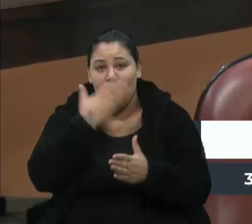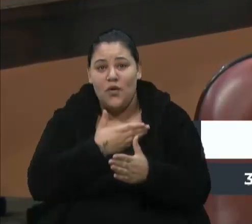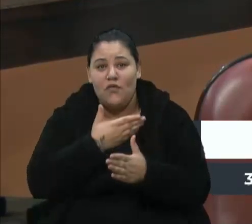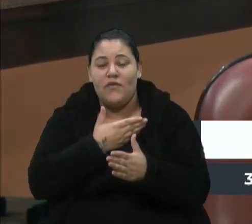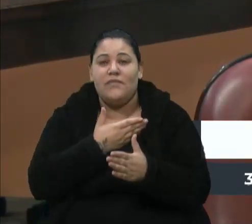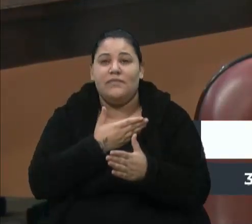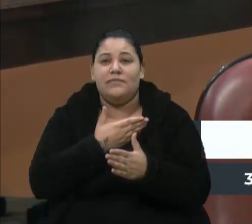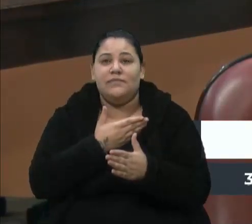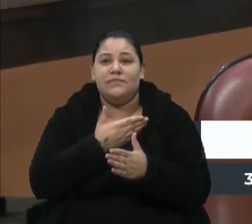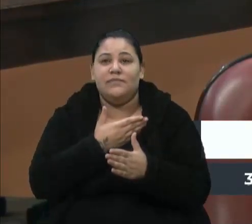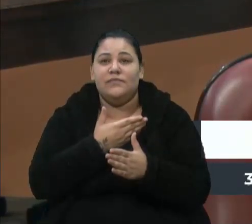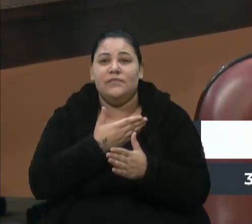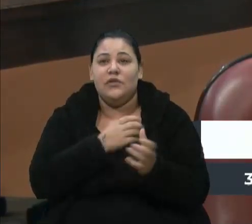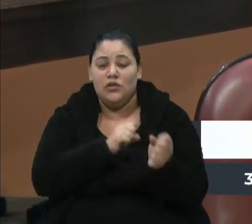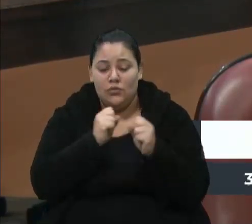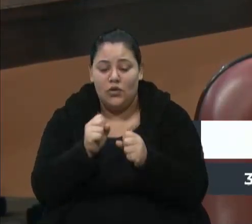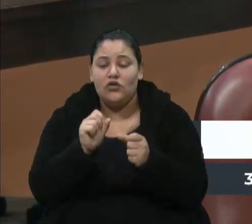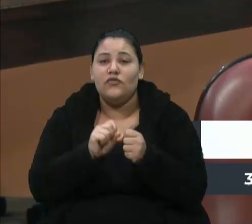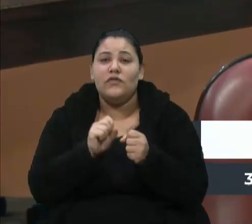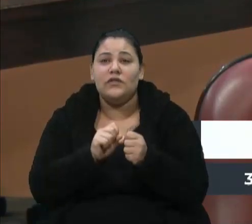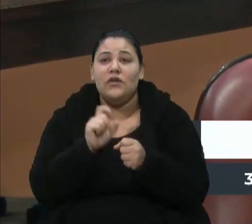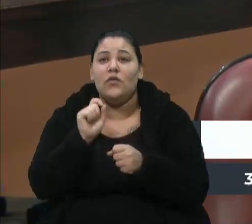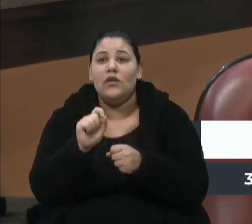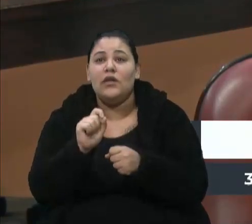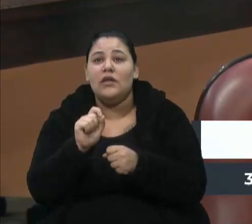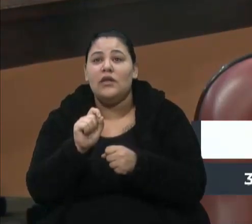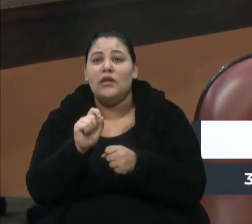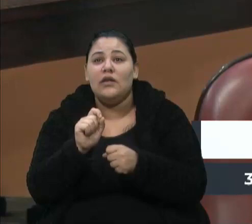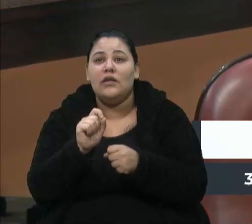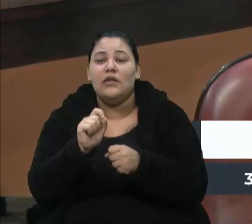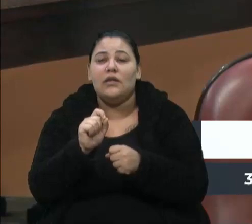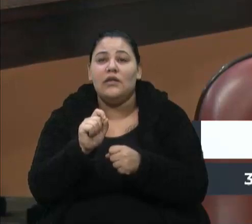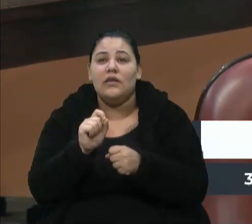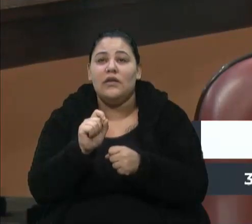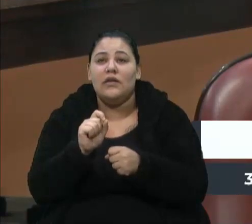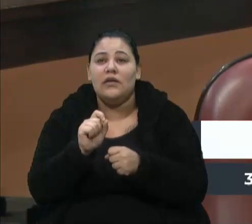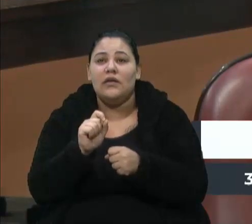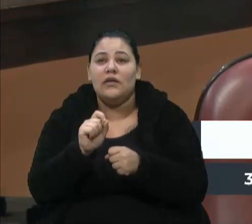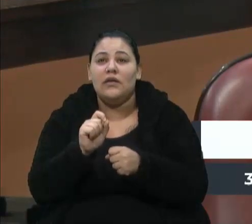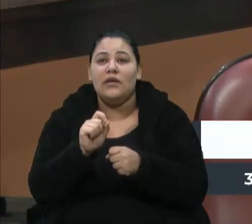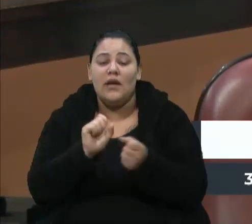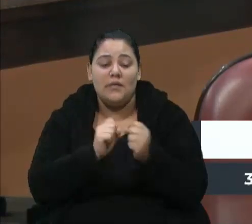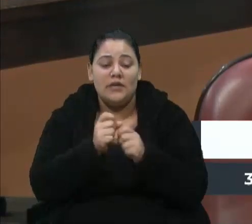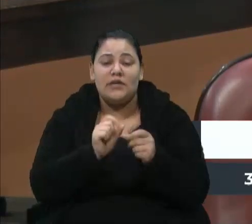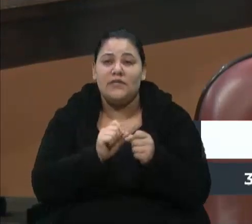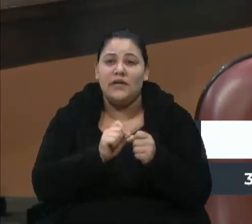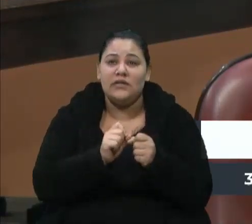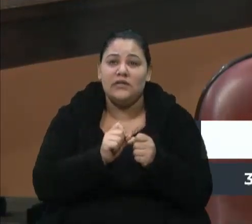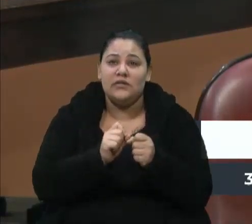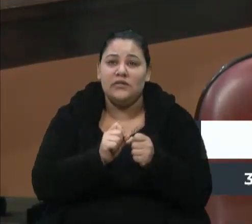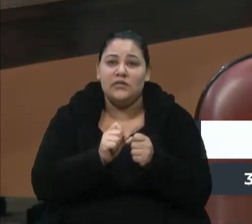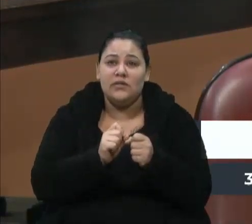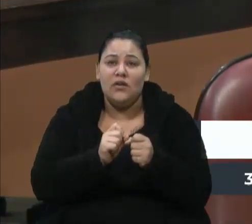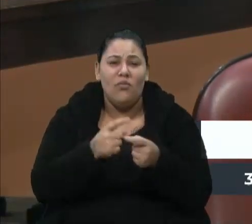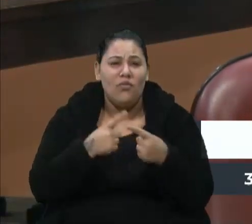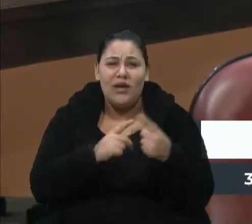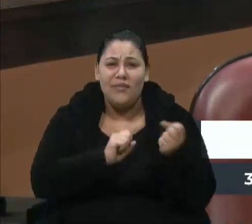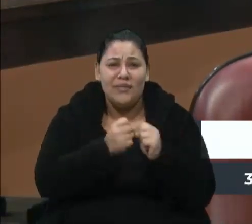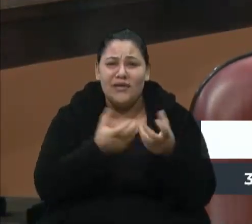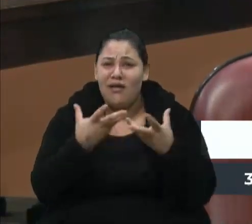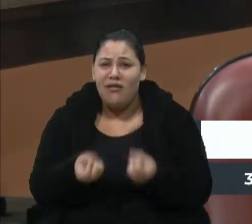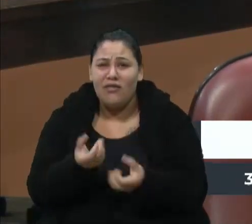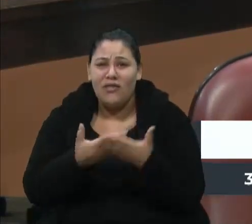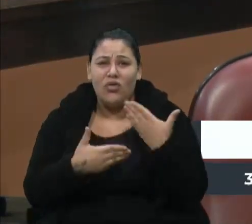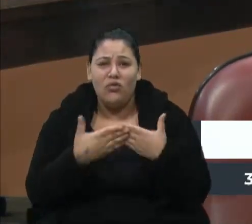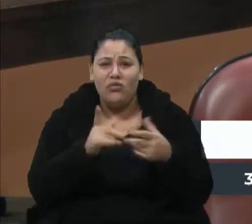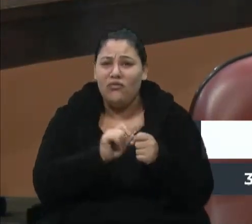pode vir a fazer o que a Codeca faz. É uma espécie de topa tudo. Um dia eu estava junto com a Gregor numa visita no interior